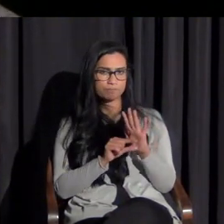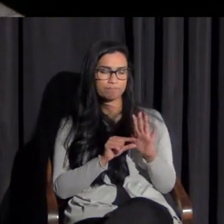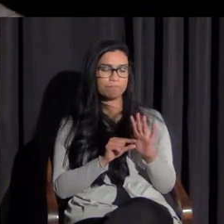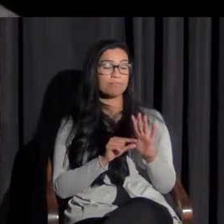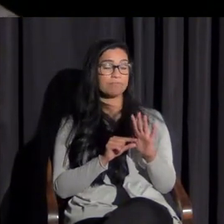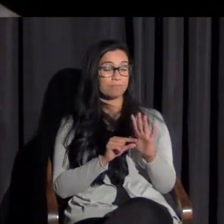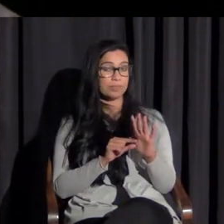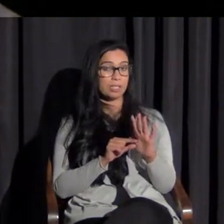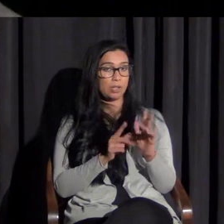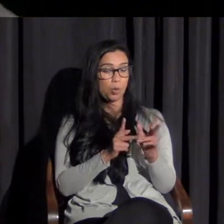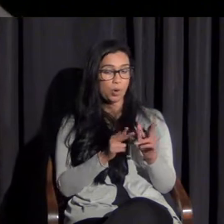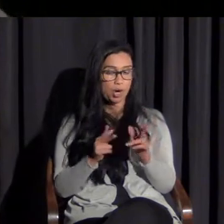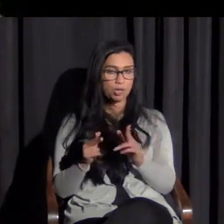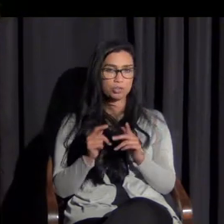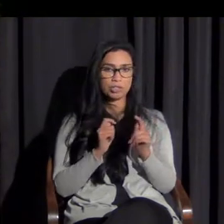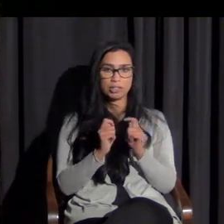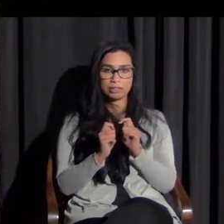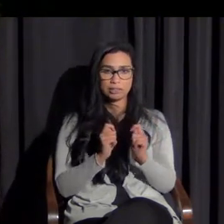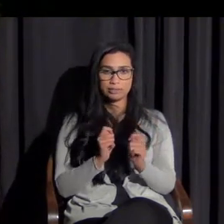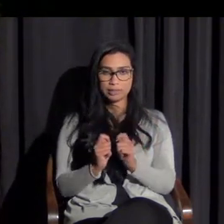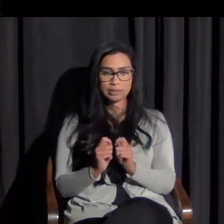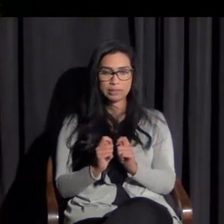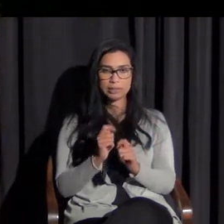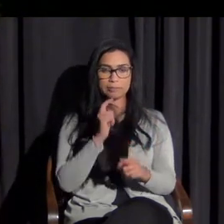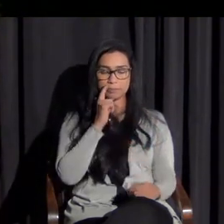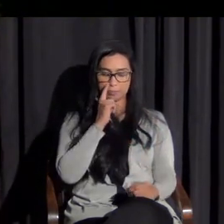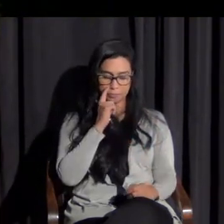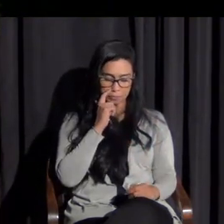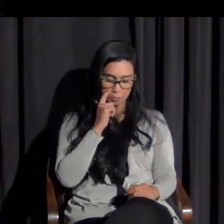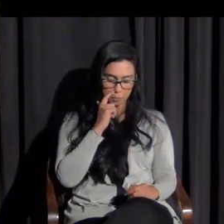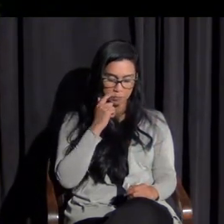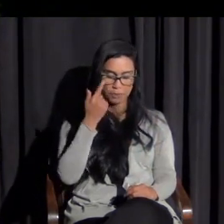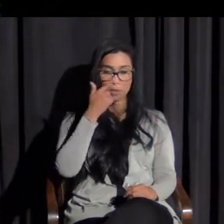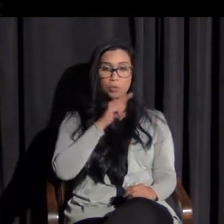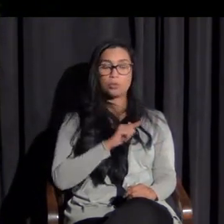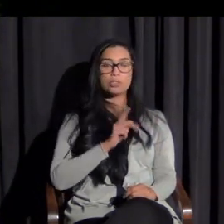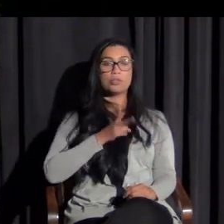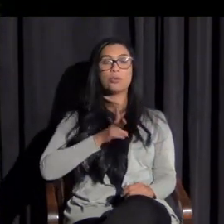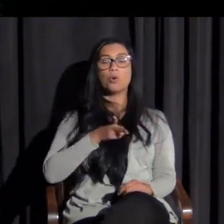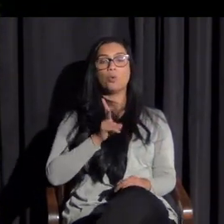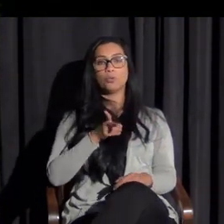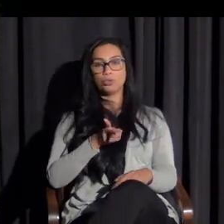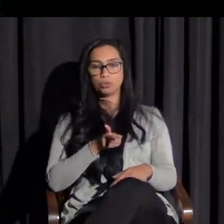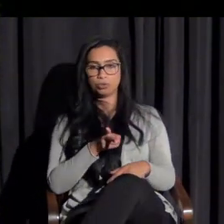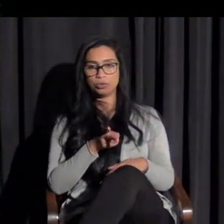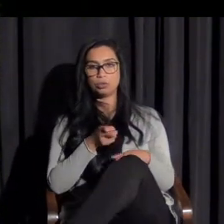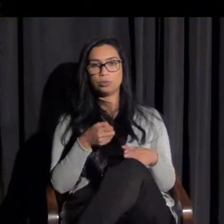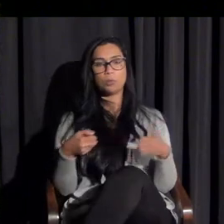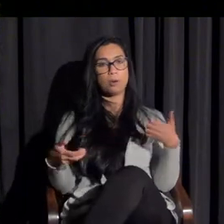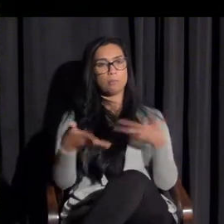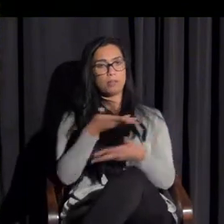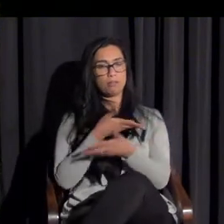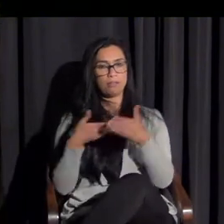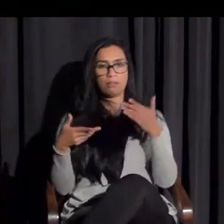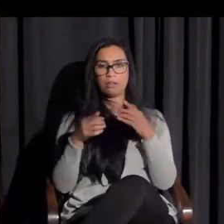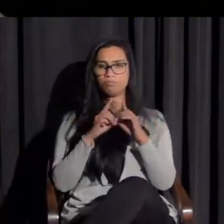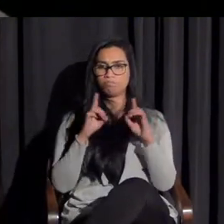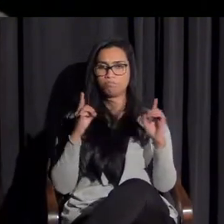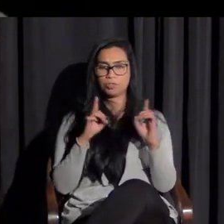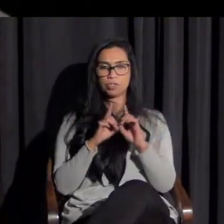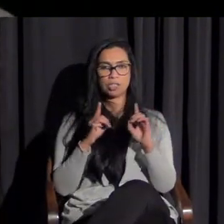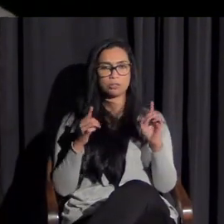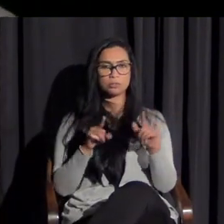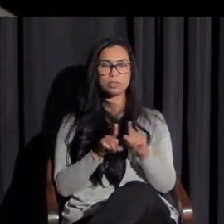para a gente também poder continuar esse diálogo. Né. Nesse caso, foi uma